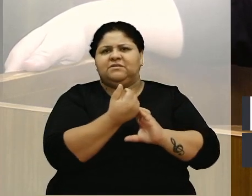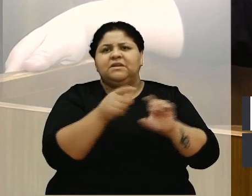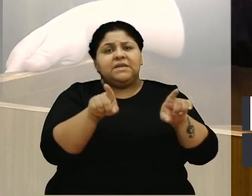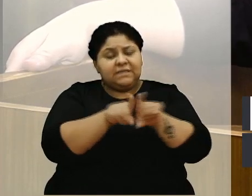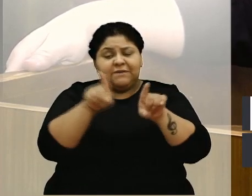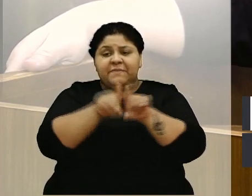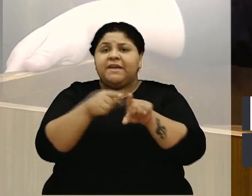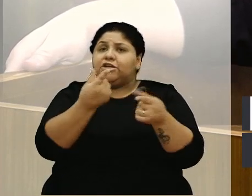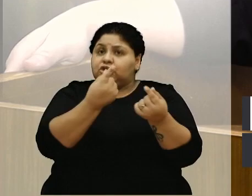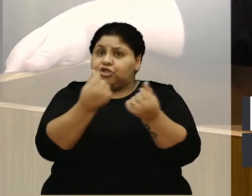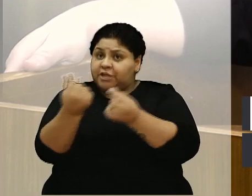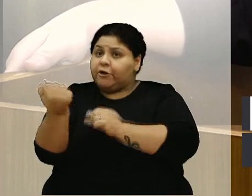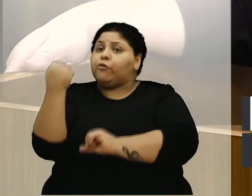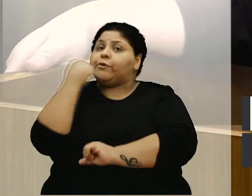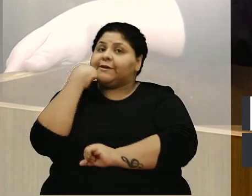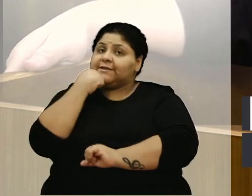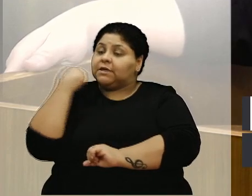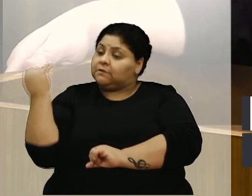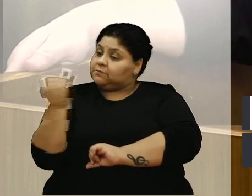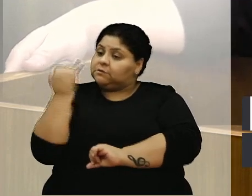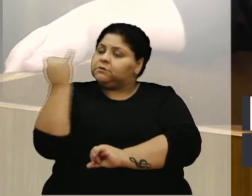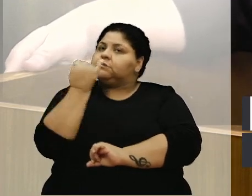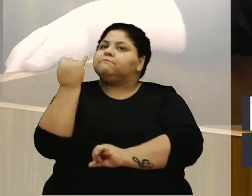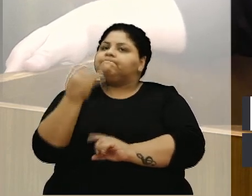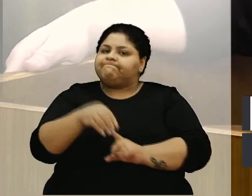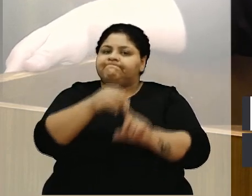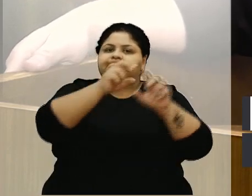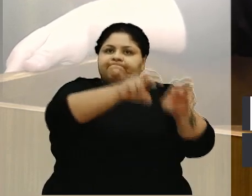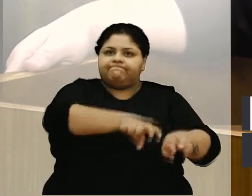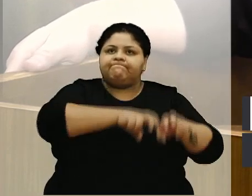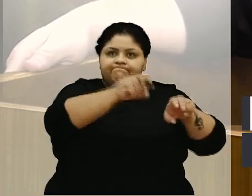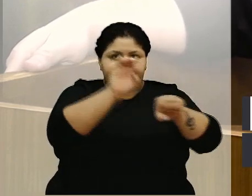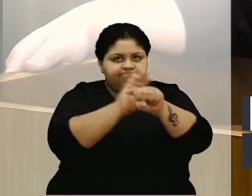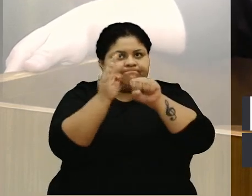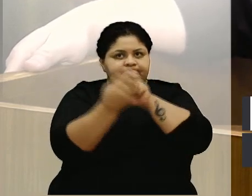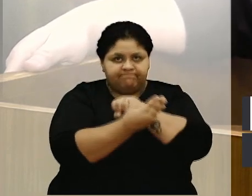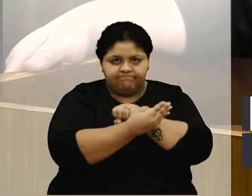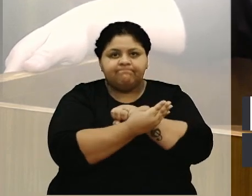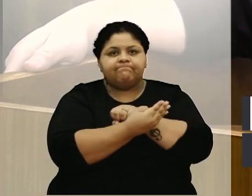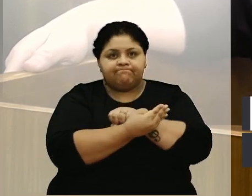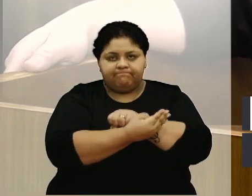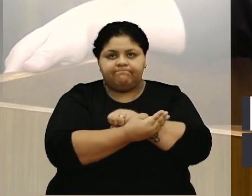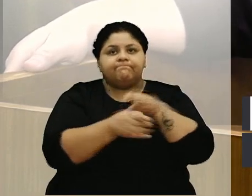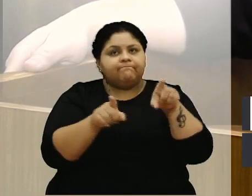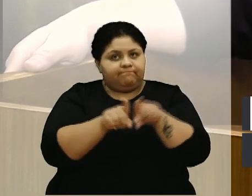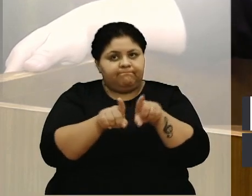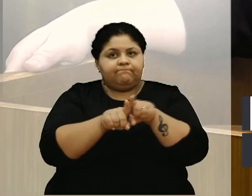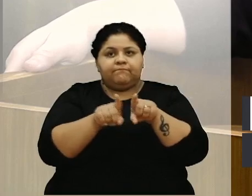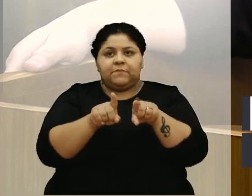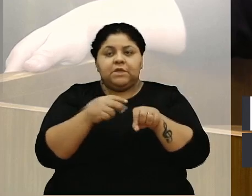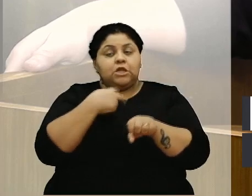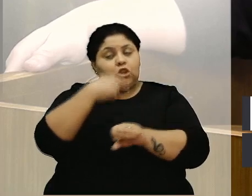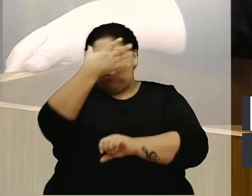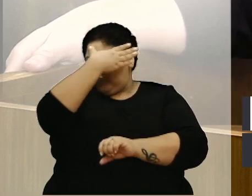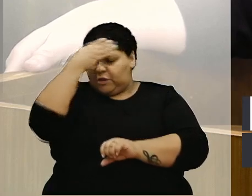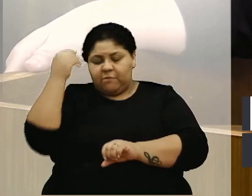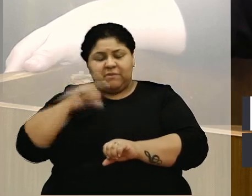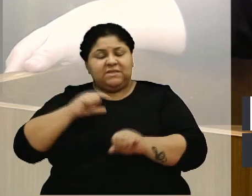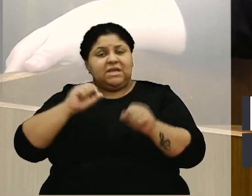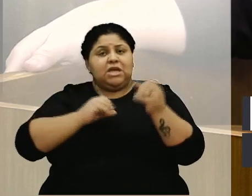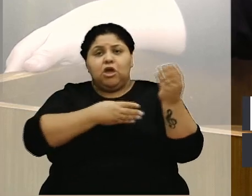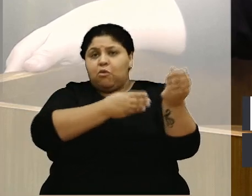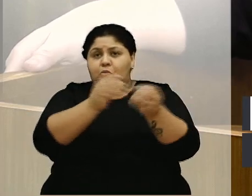super importante, principalmente para o interior e para os bairros, que não podemos deixar esquecer aqui que tem diversos bairros que não